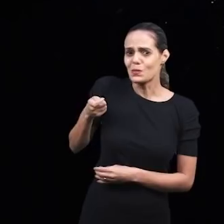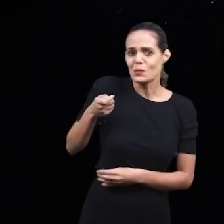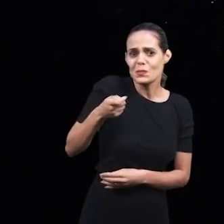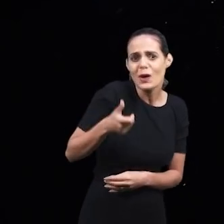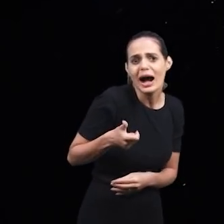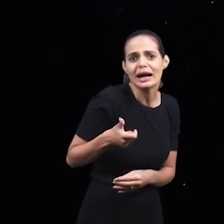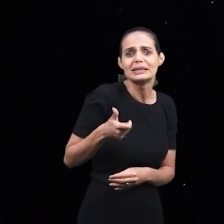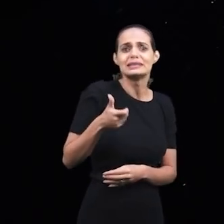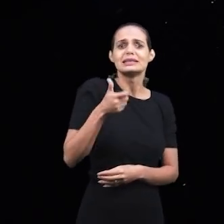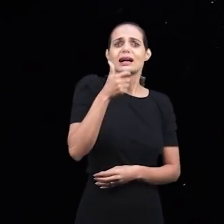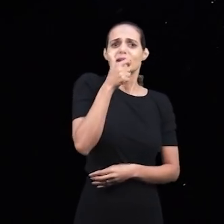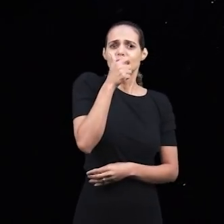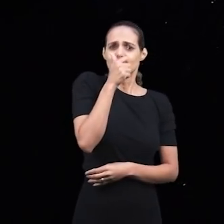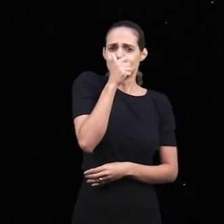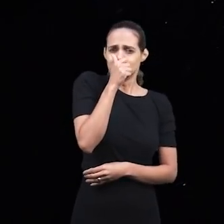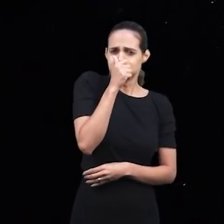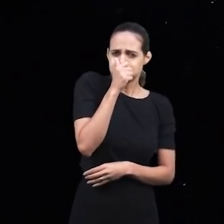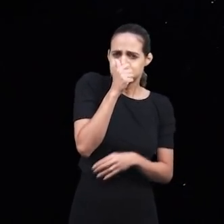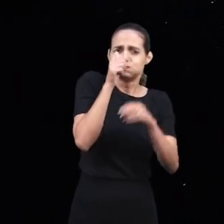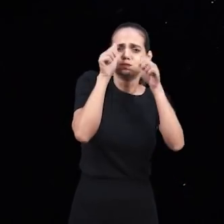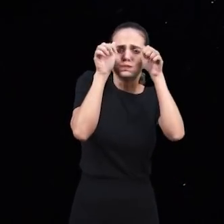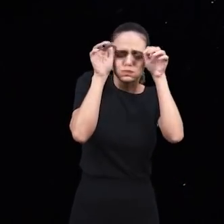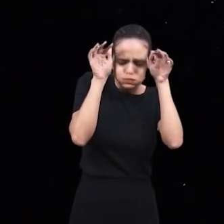já prestes a submergir.